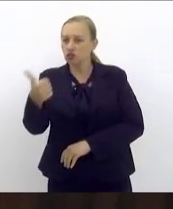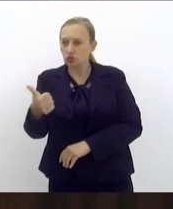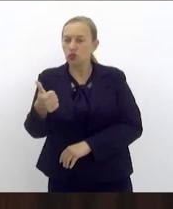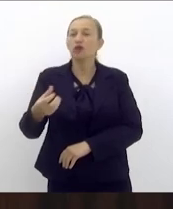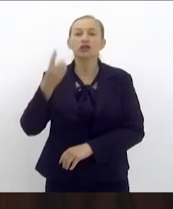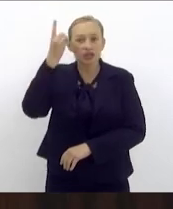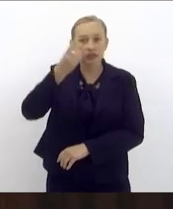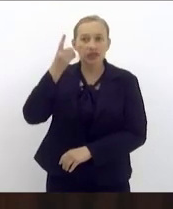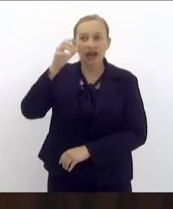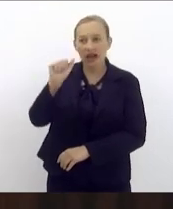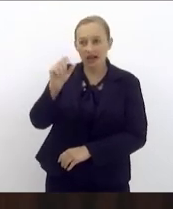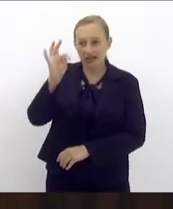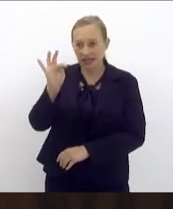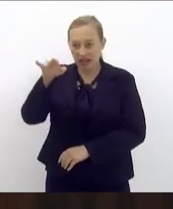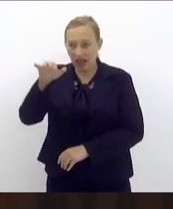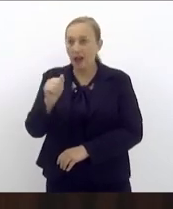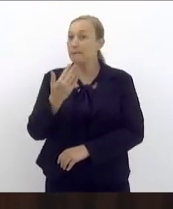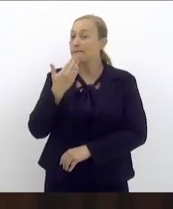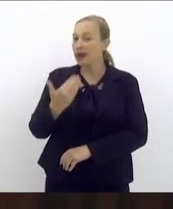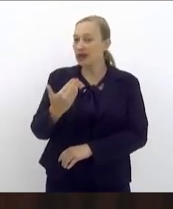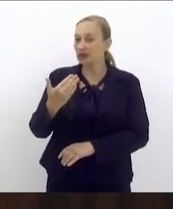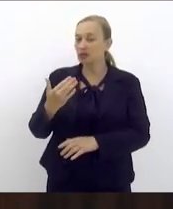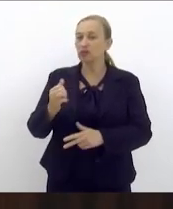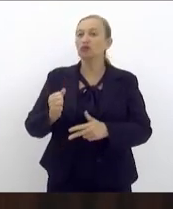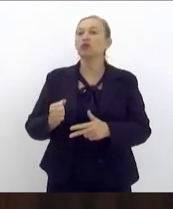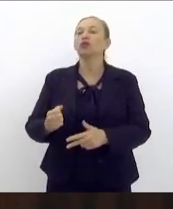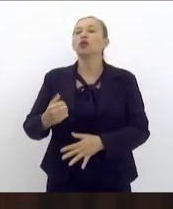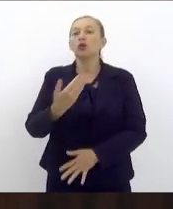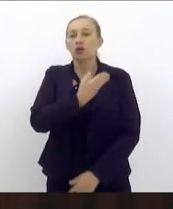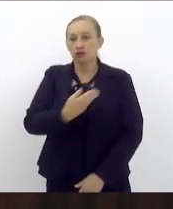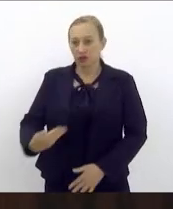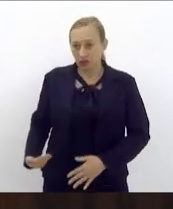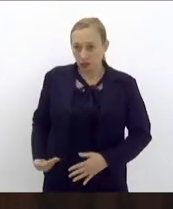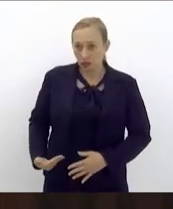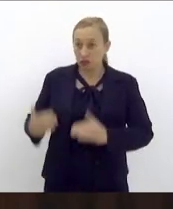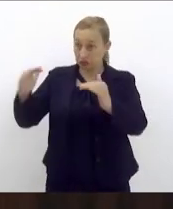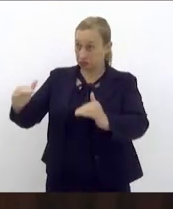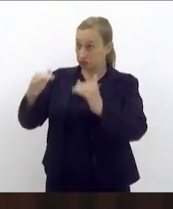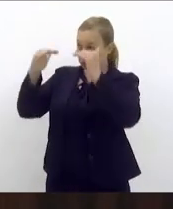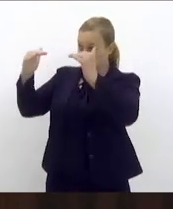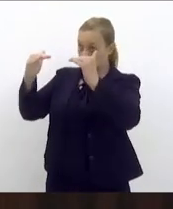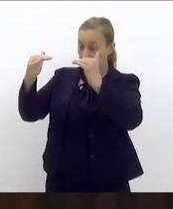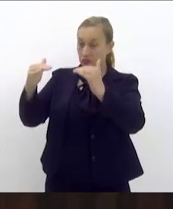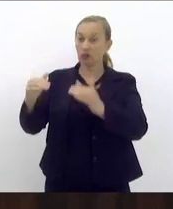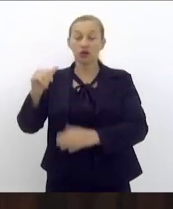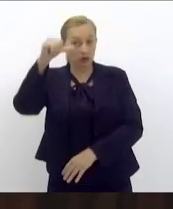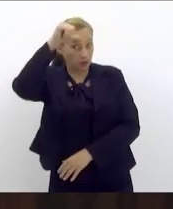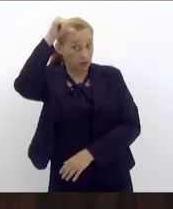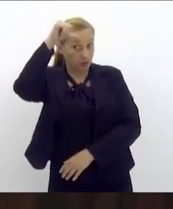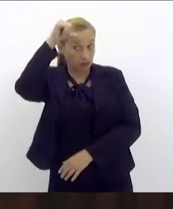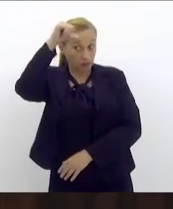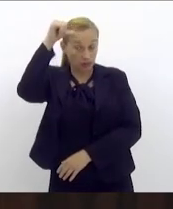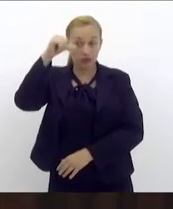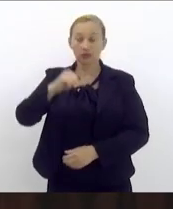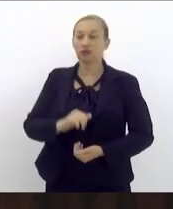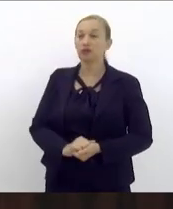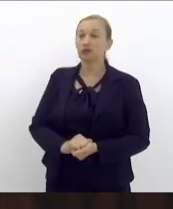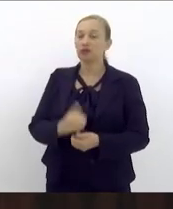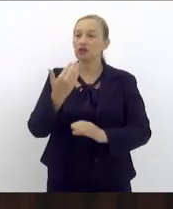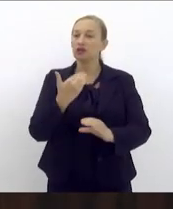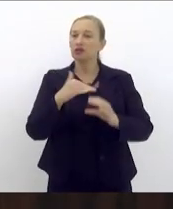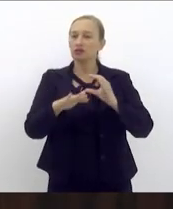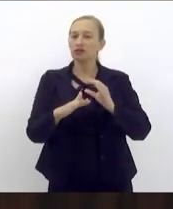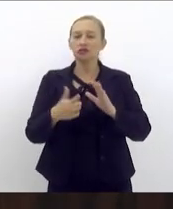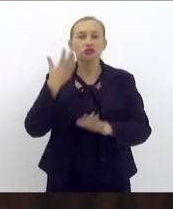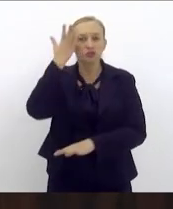Átila Nunes que solicita o Excelentíssimo Senhor Governador Cláudio Bonfim de Castro e Silva o envio de